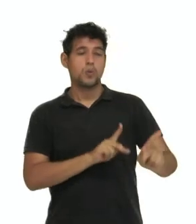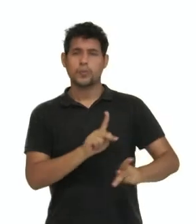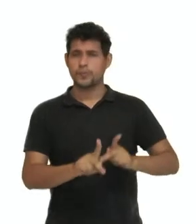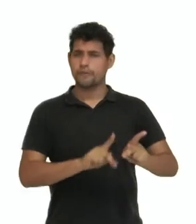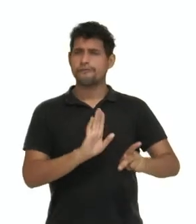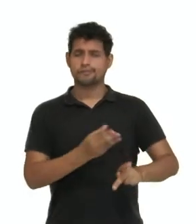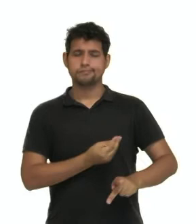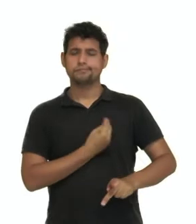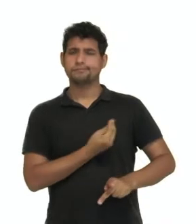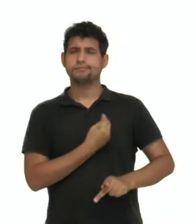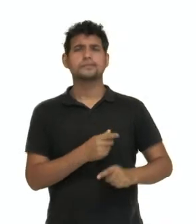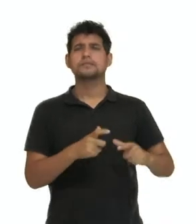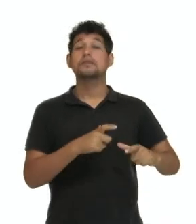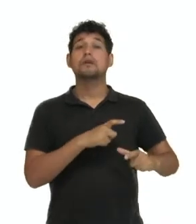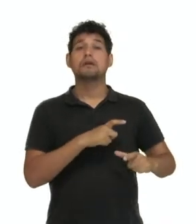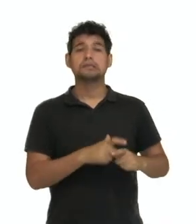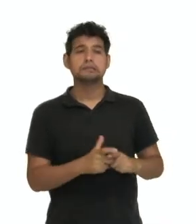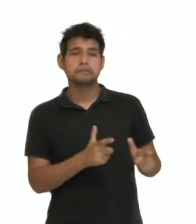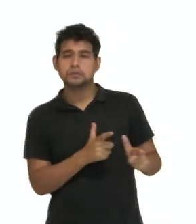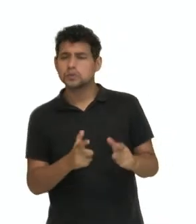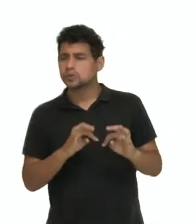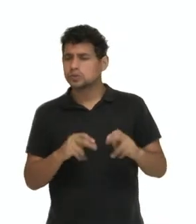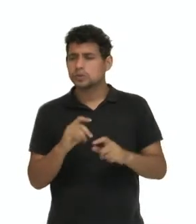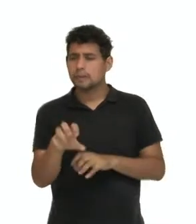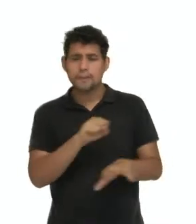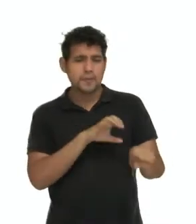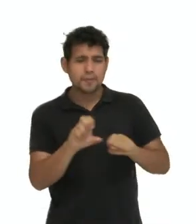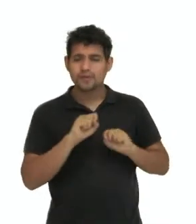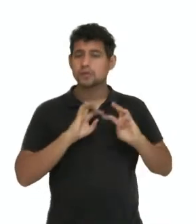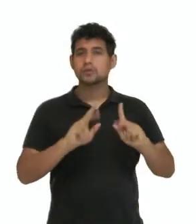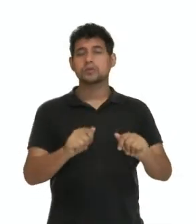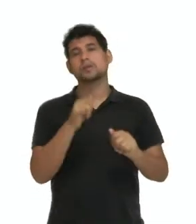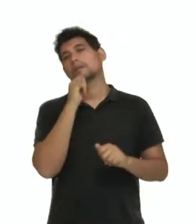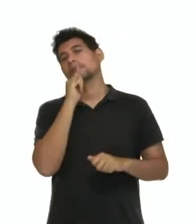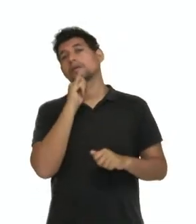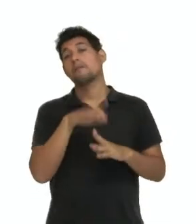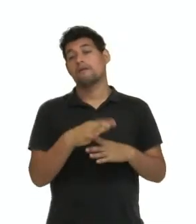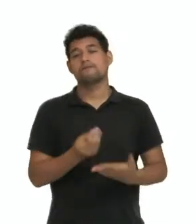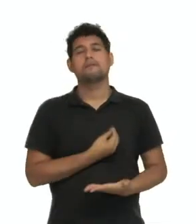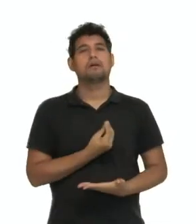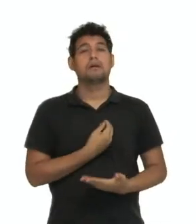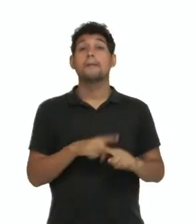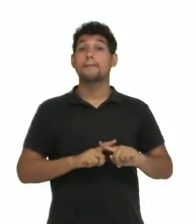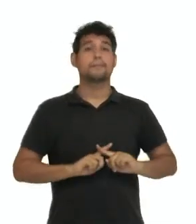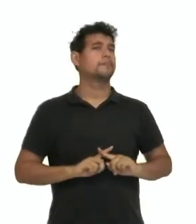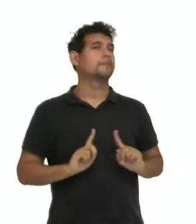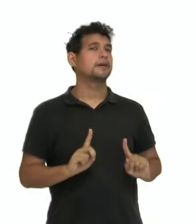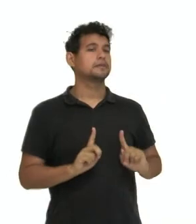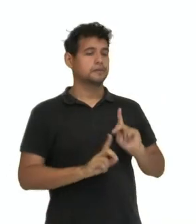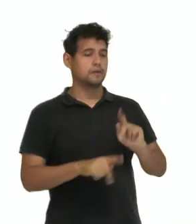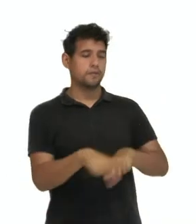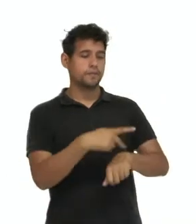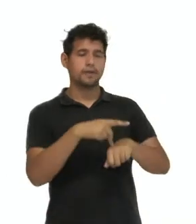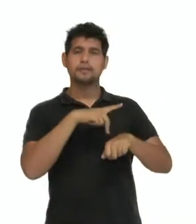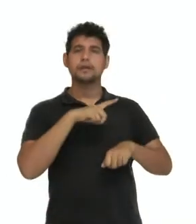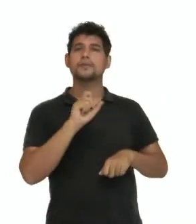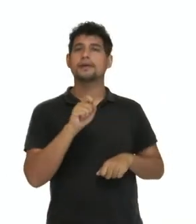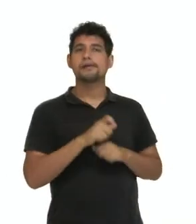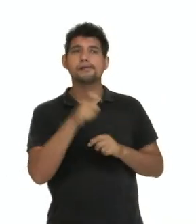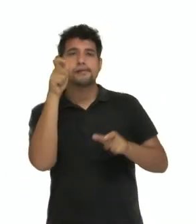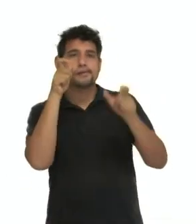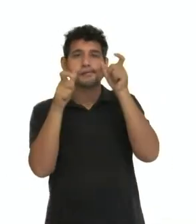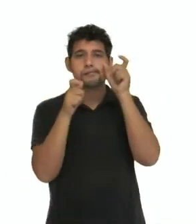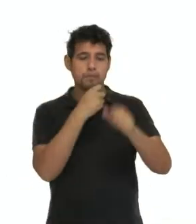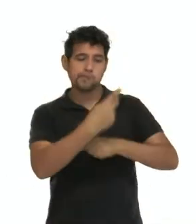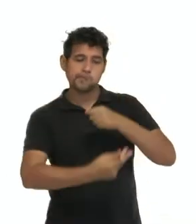nativos vivem, então, da exploração daquilo que eu falei para vocês, a questão de subsistência. Mas os países têm, então, interesses